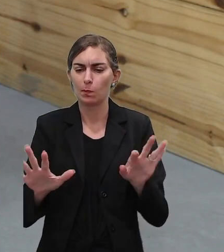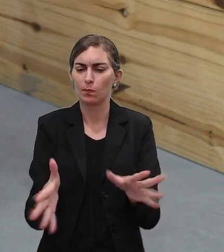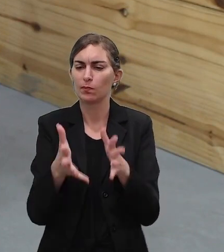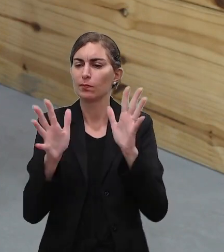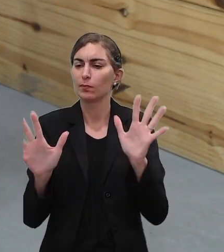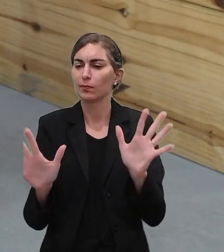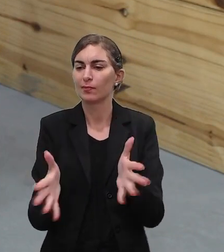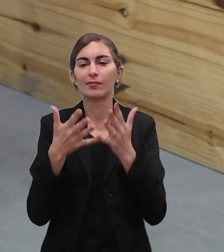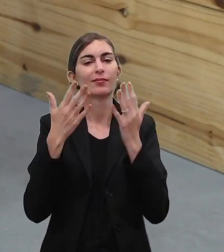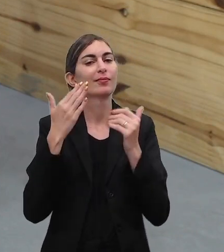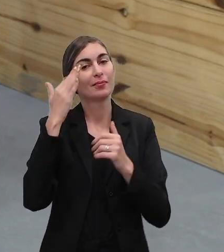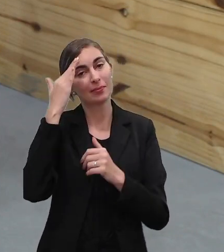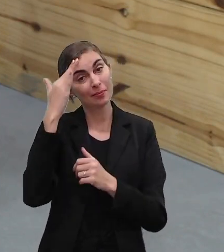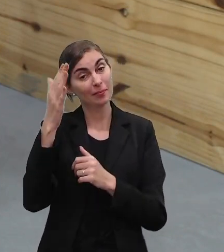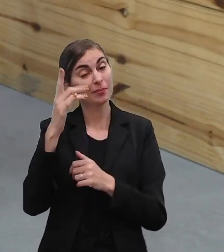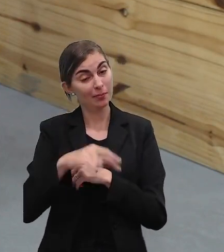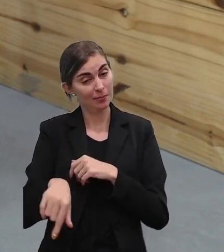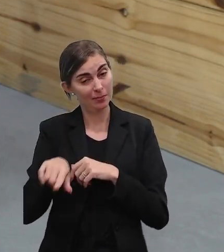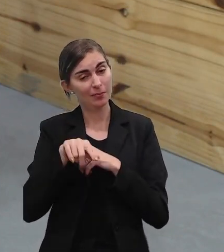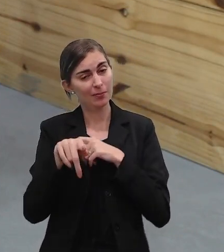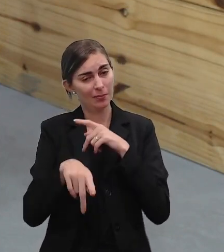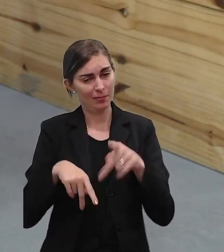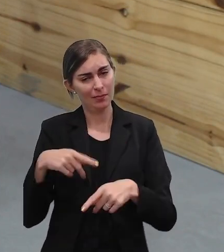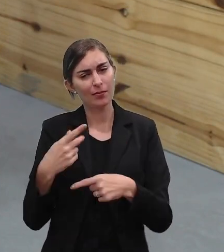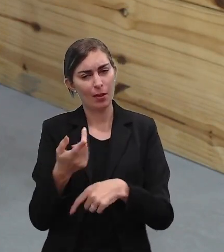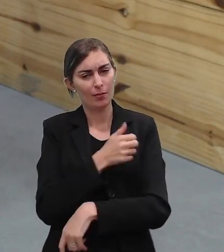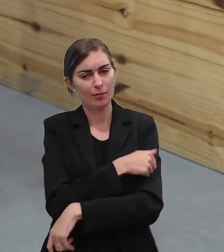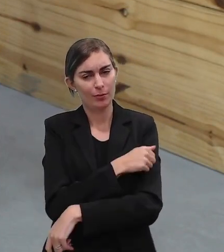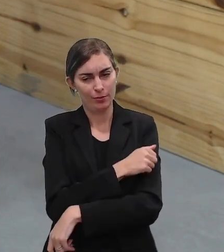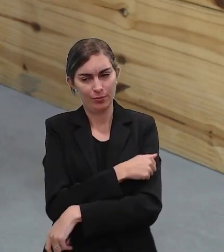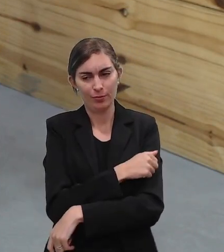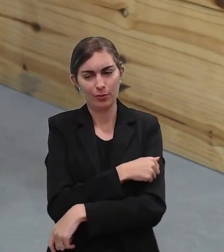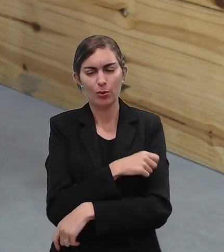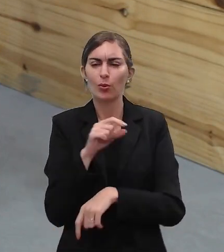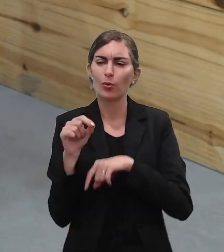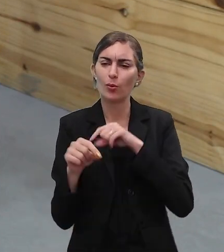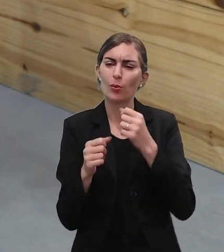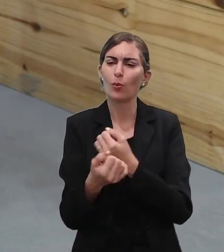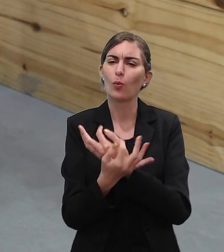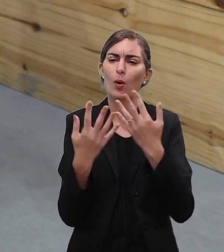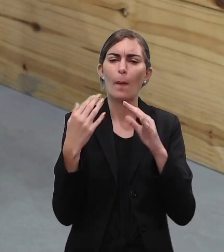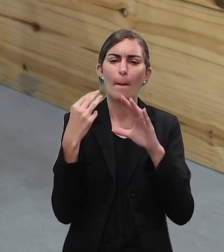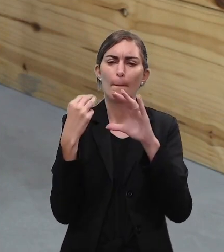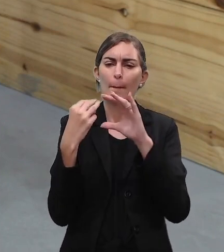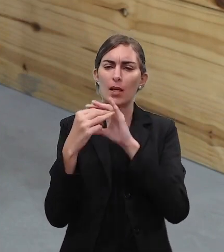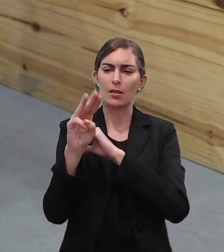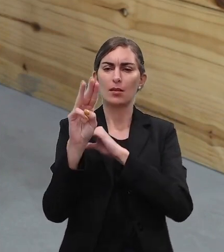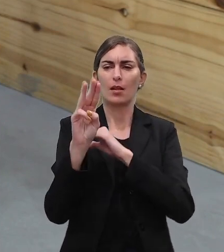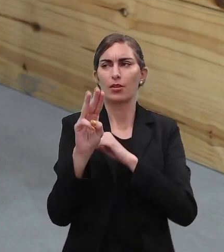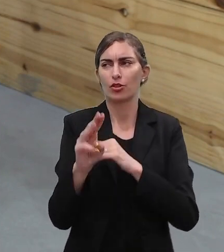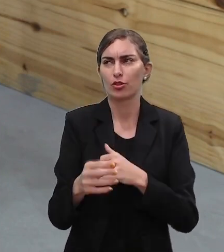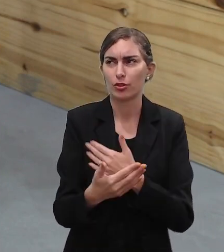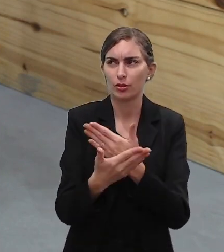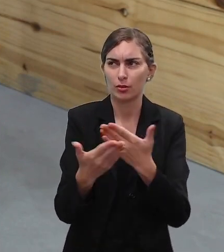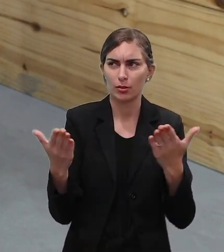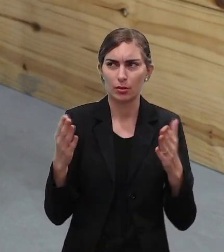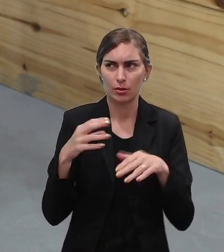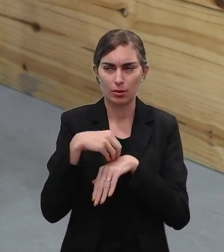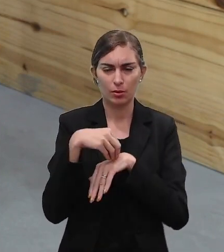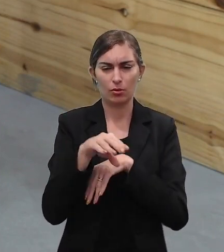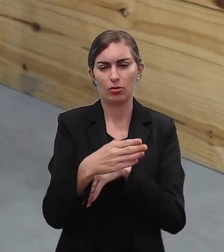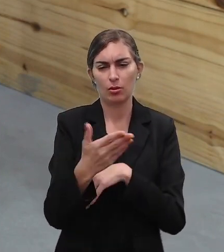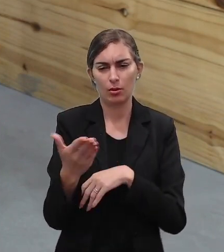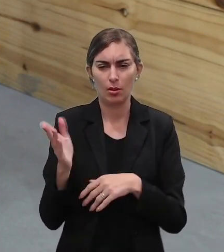motivar, principalmente, né, nosso público, que são os alunos. Qual a mensagem que a senhora gostaria de deixar para eles? Para que